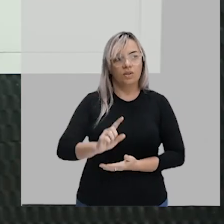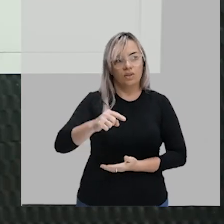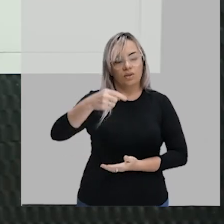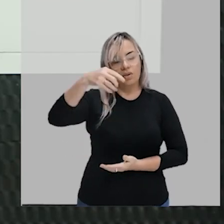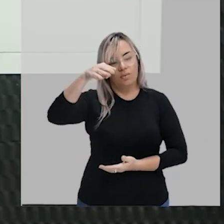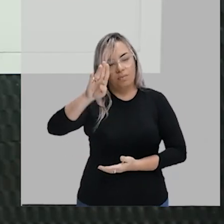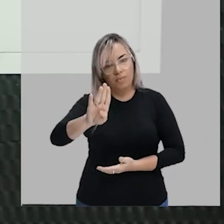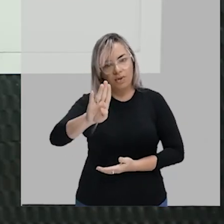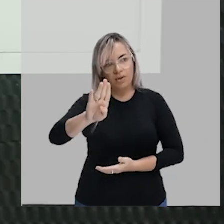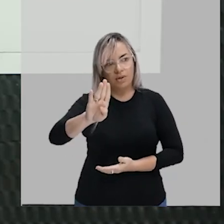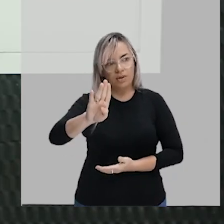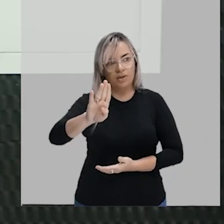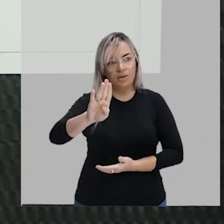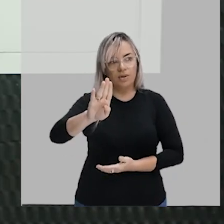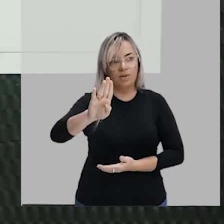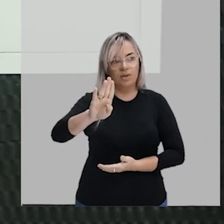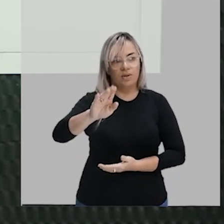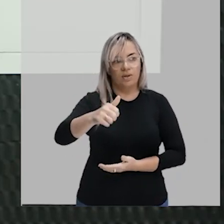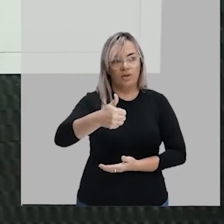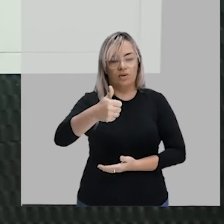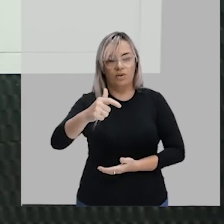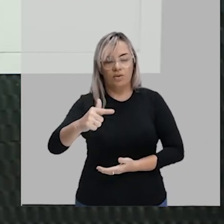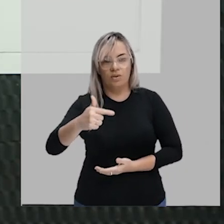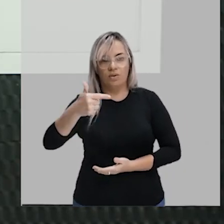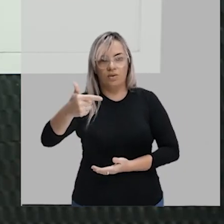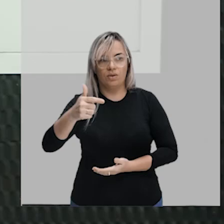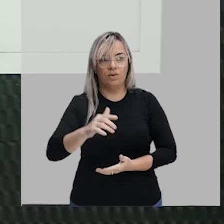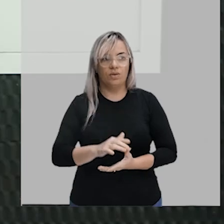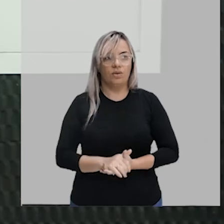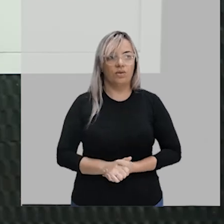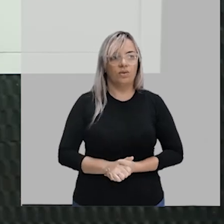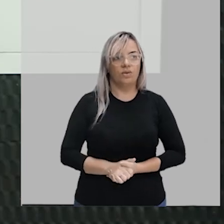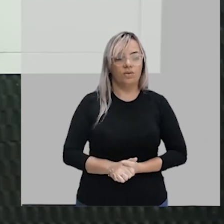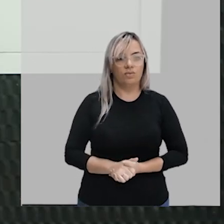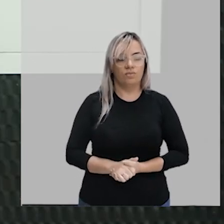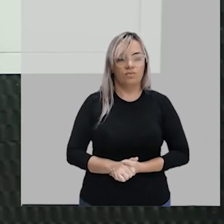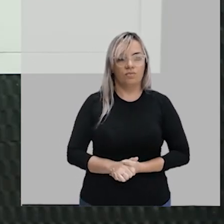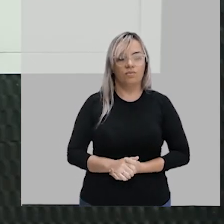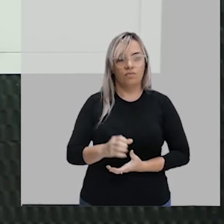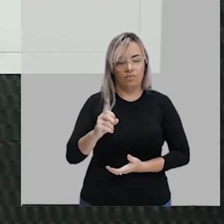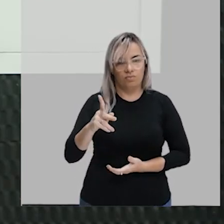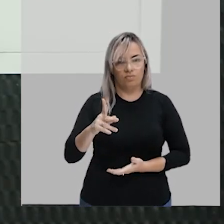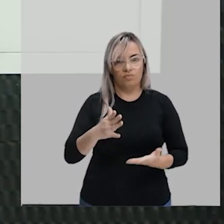O A1 com o B1 mais o A12 com o B21.